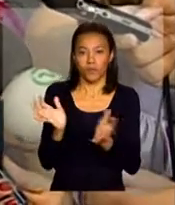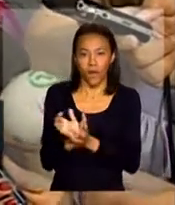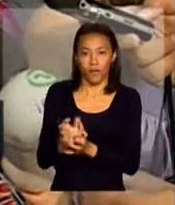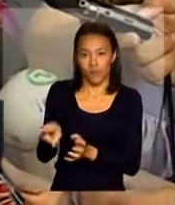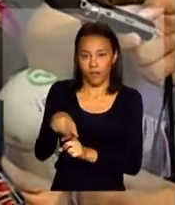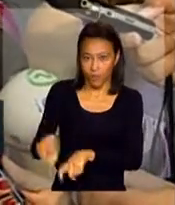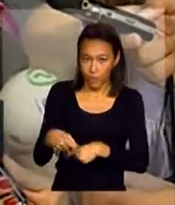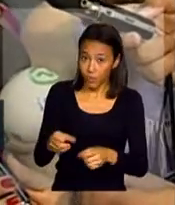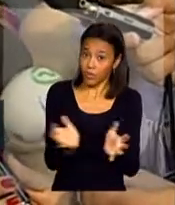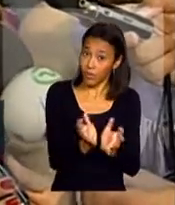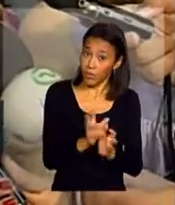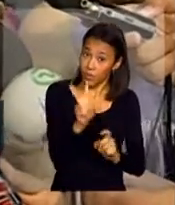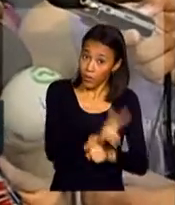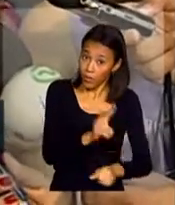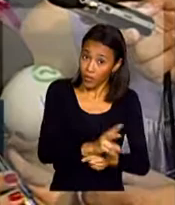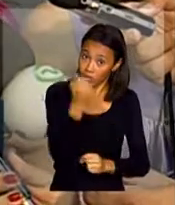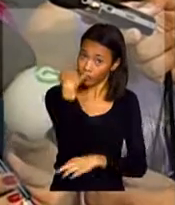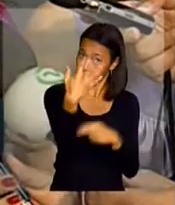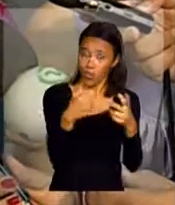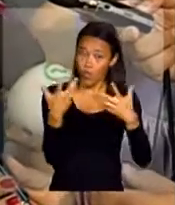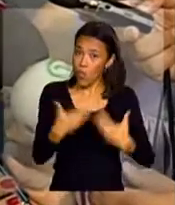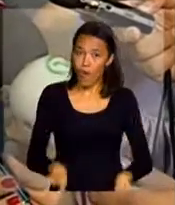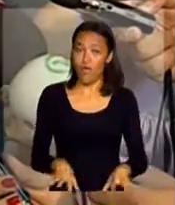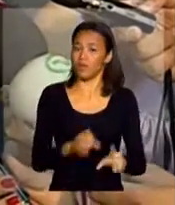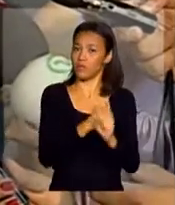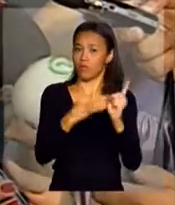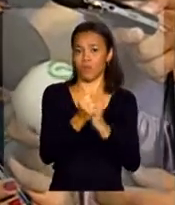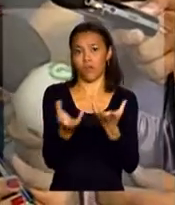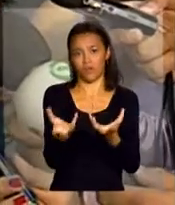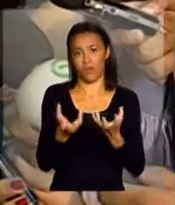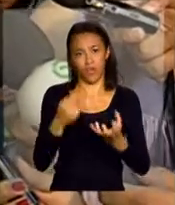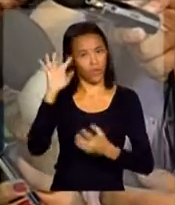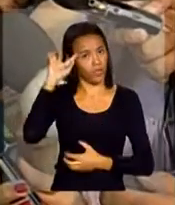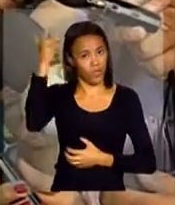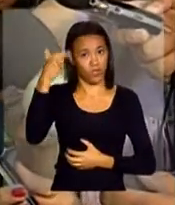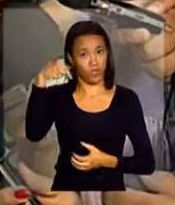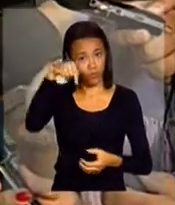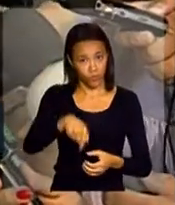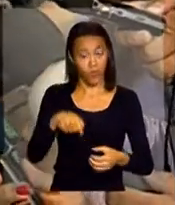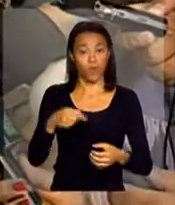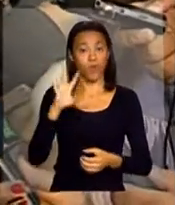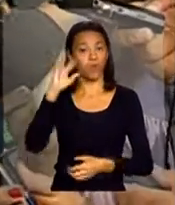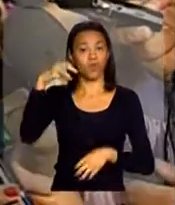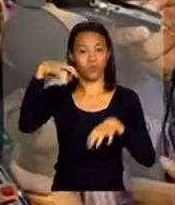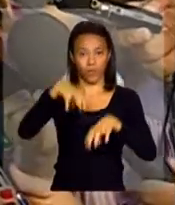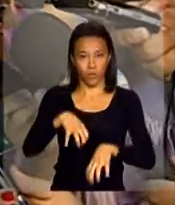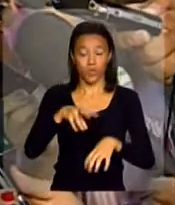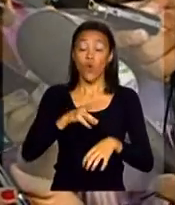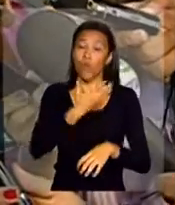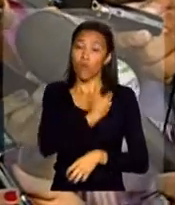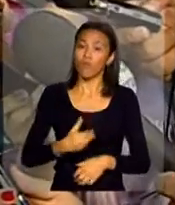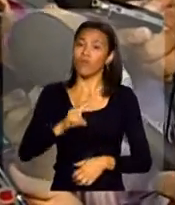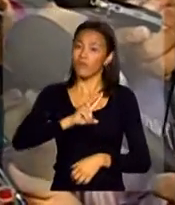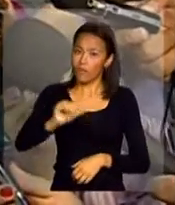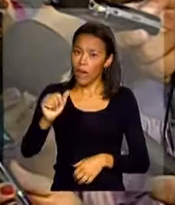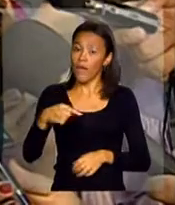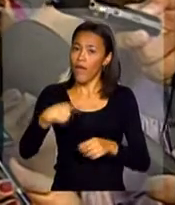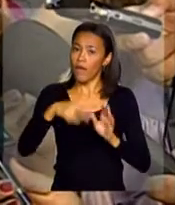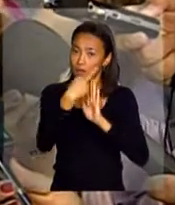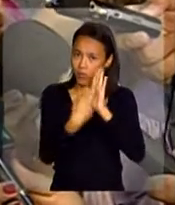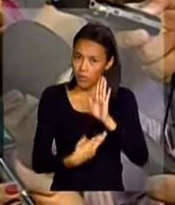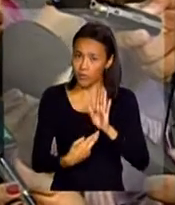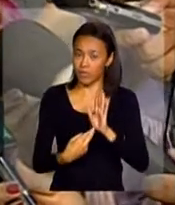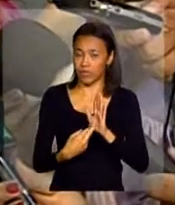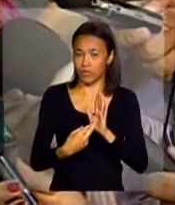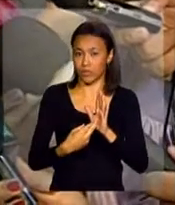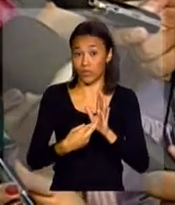meio ambiente, e não foi isso que a sociedade brasileira definiu com a decisão do Congresso Nacional. Então, o governo vai fazer, são regulamentações